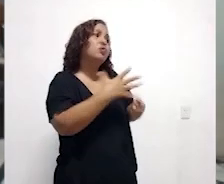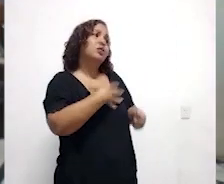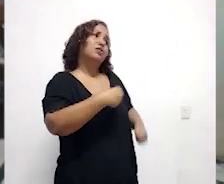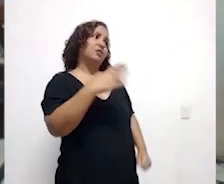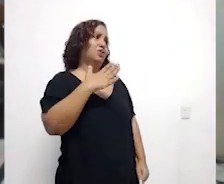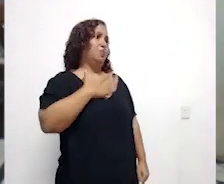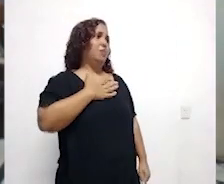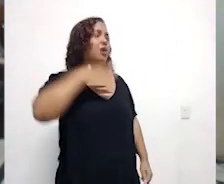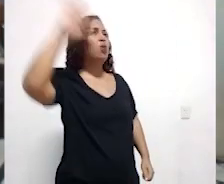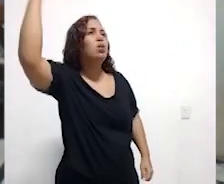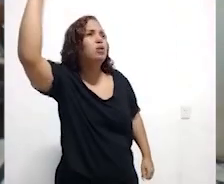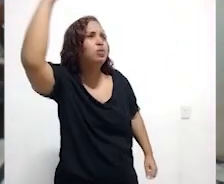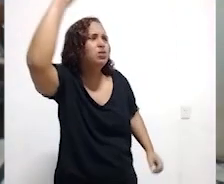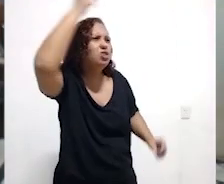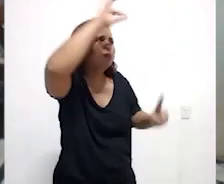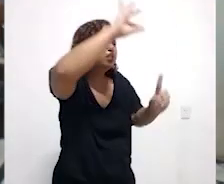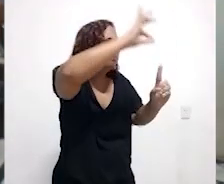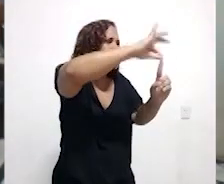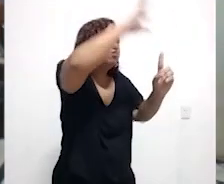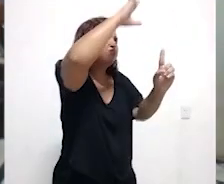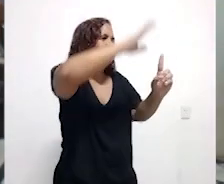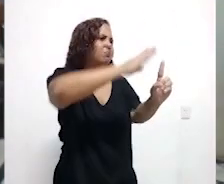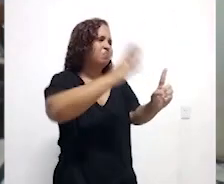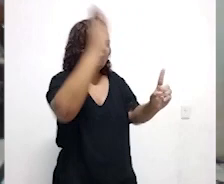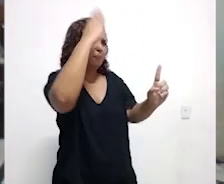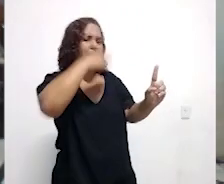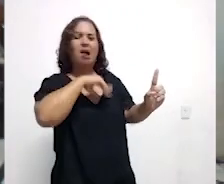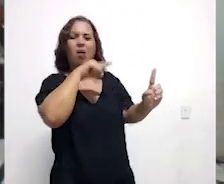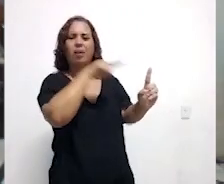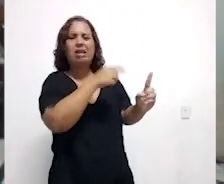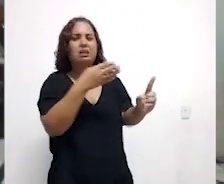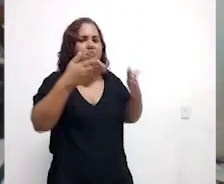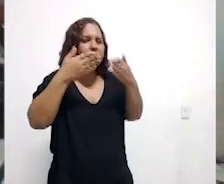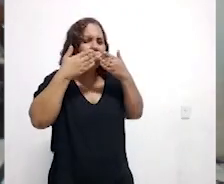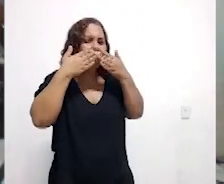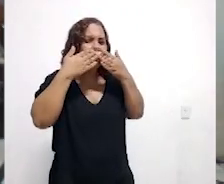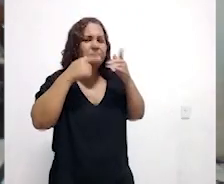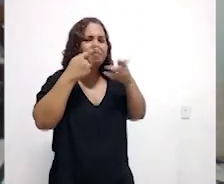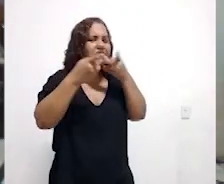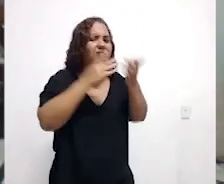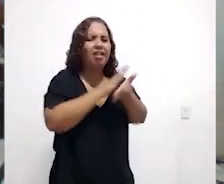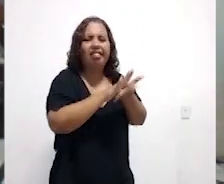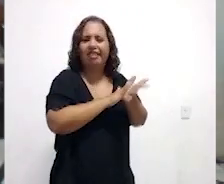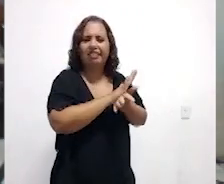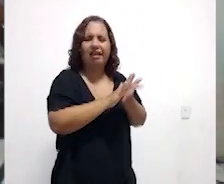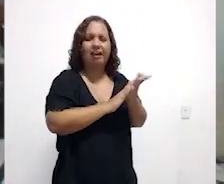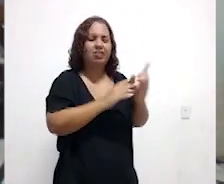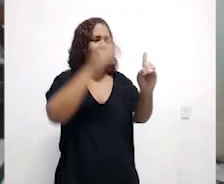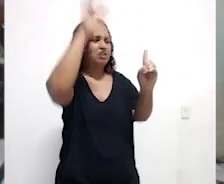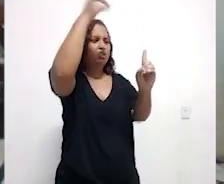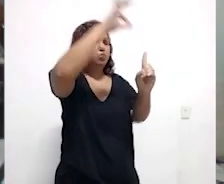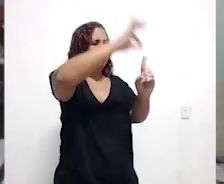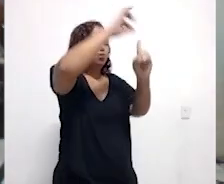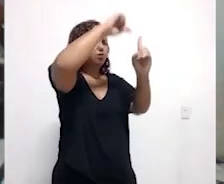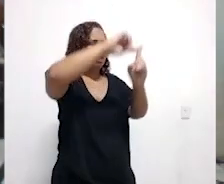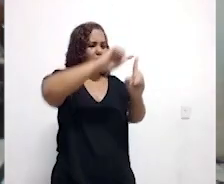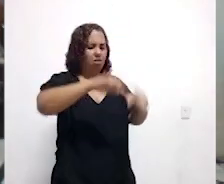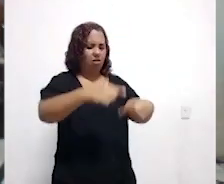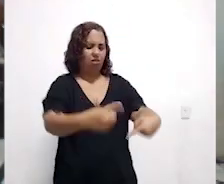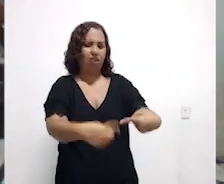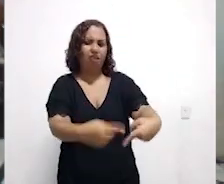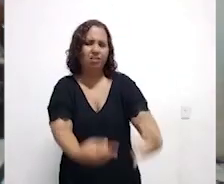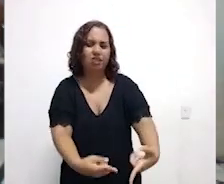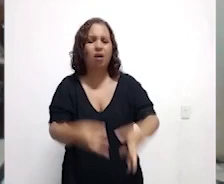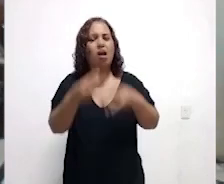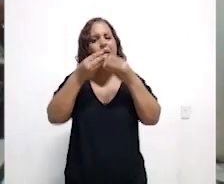espírito que o impede de falar. Onde quer que o apanhe, joga-o no chão. Ele espuma pela